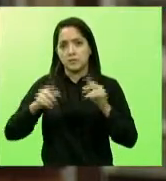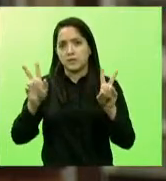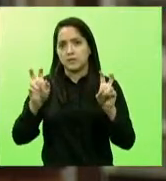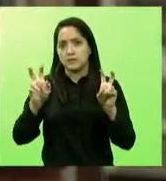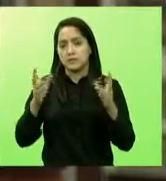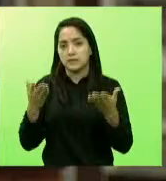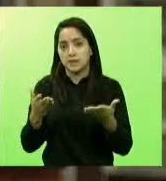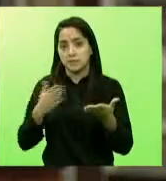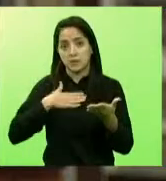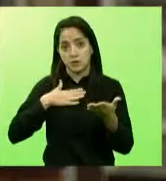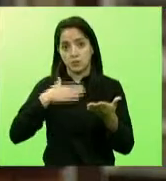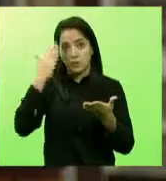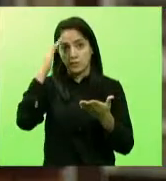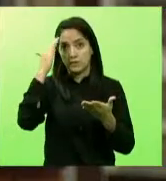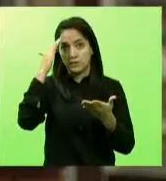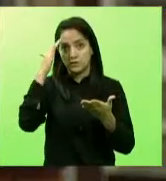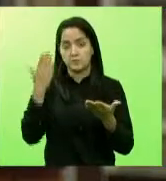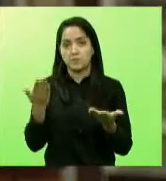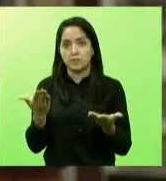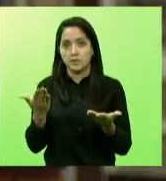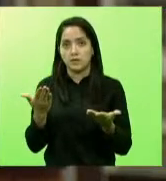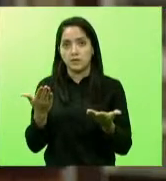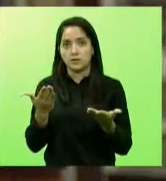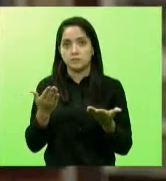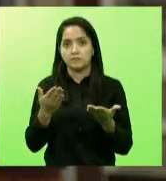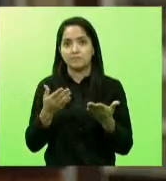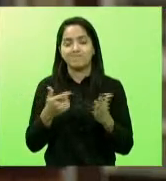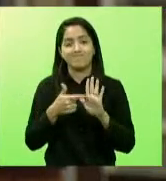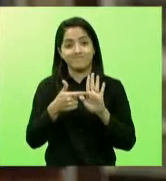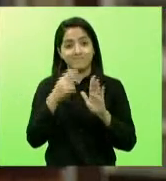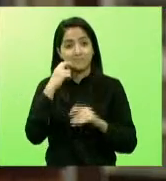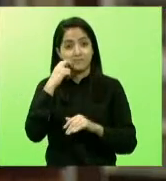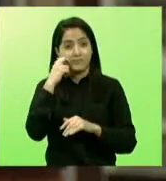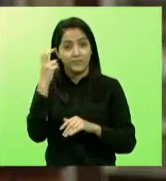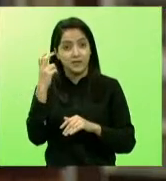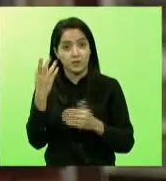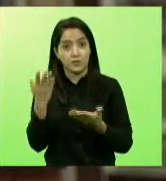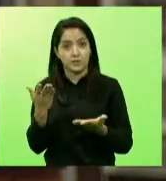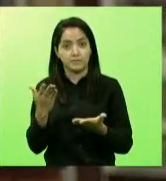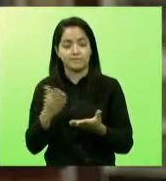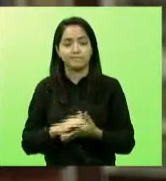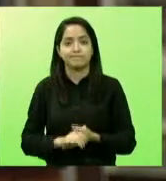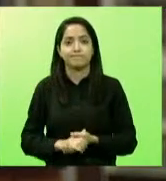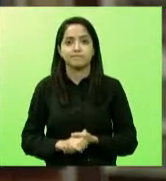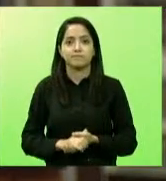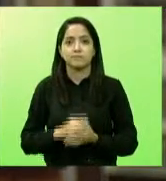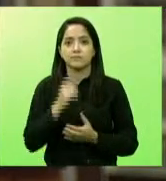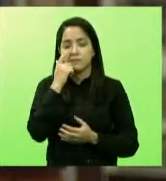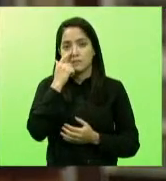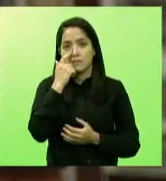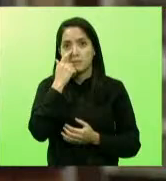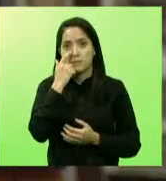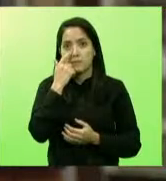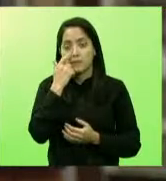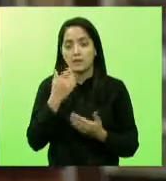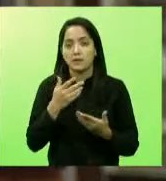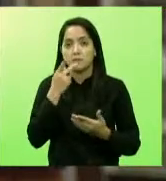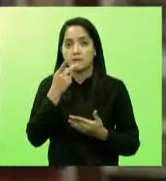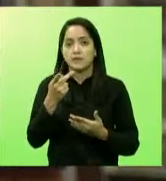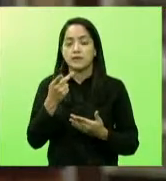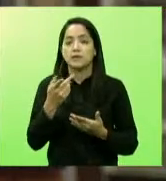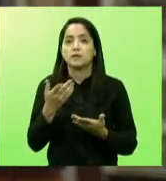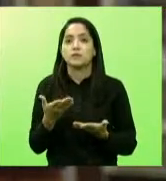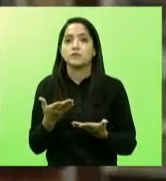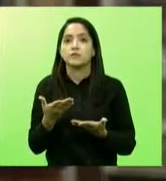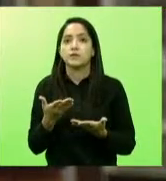assunto que, no meu entendimento, traz vergonha a cada um dos catarinenses. Quero dizer também